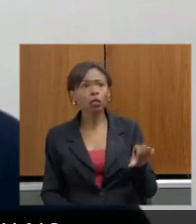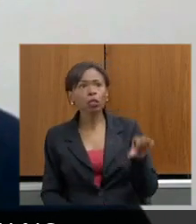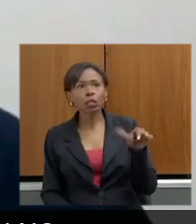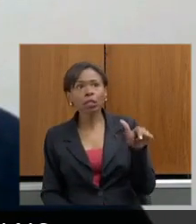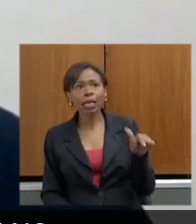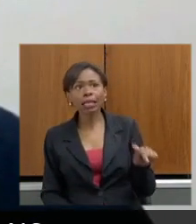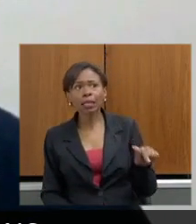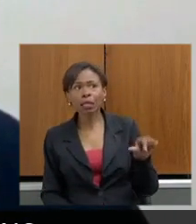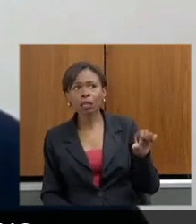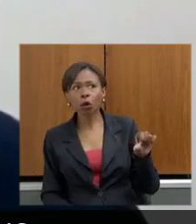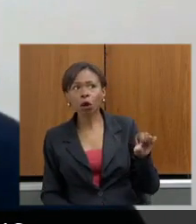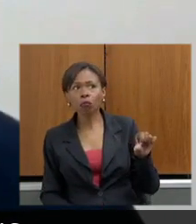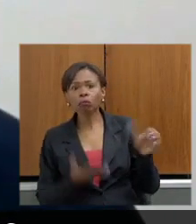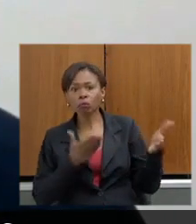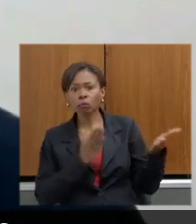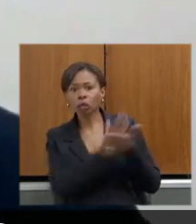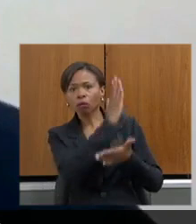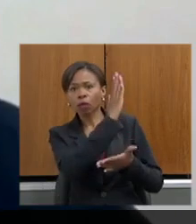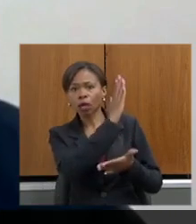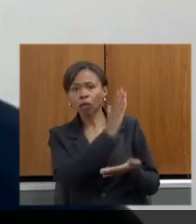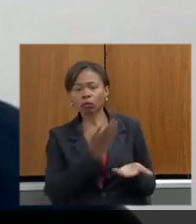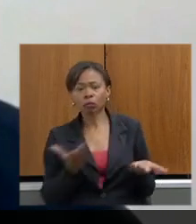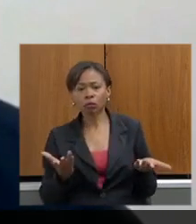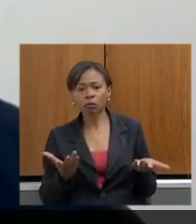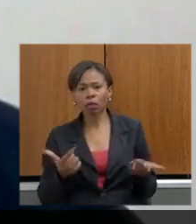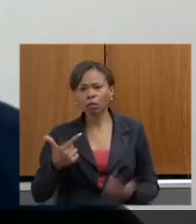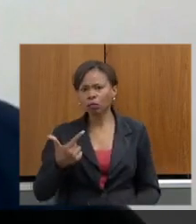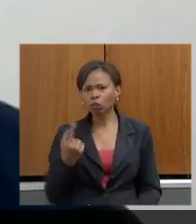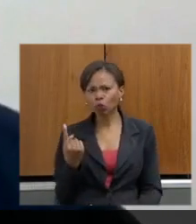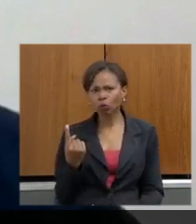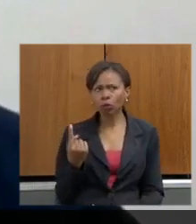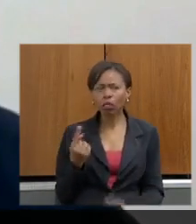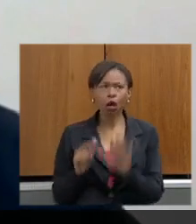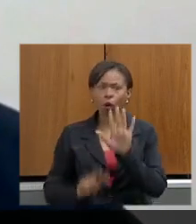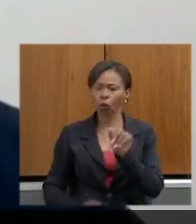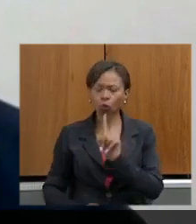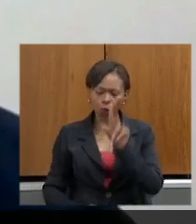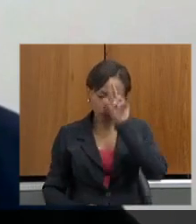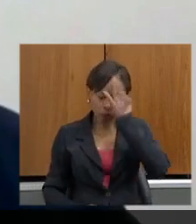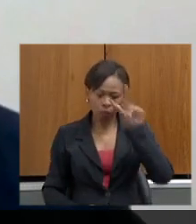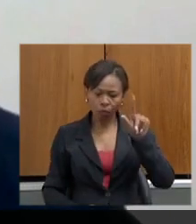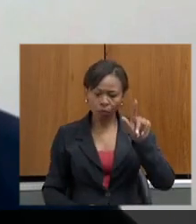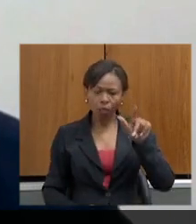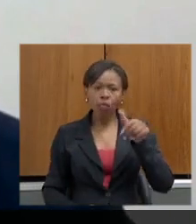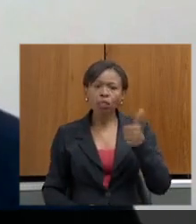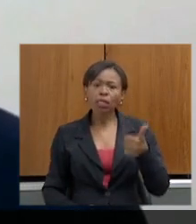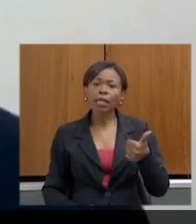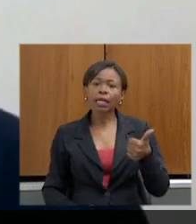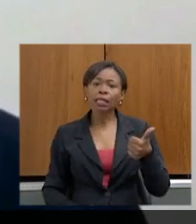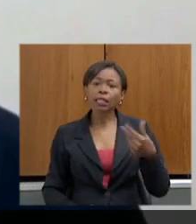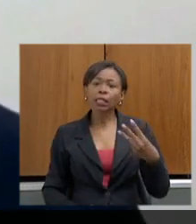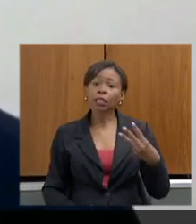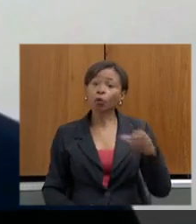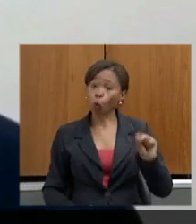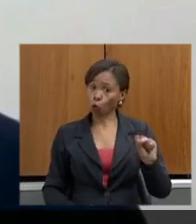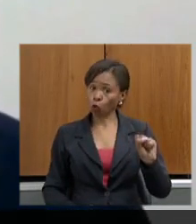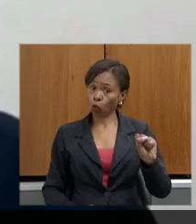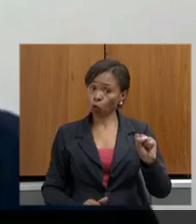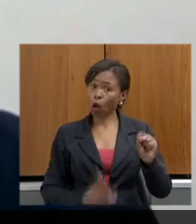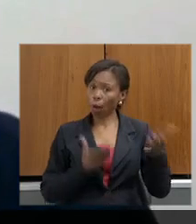aprovado né e não perdão nós temos 138 aprovado